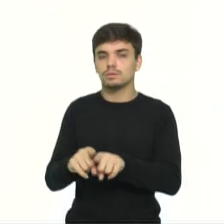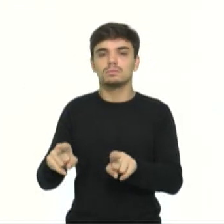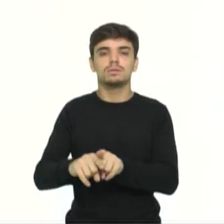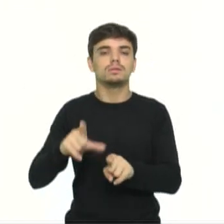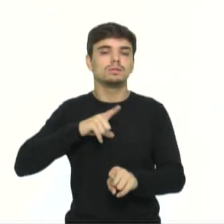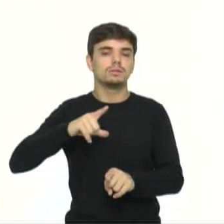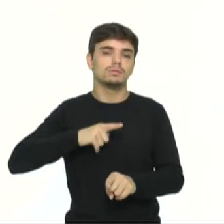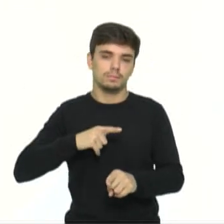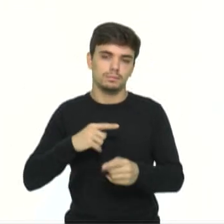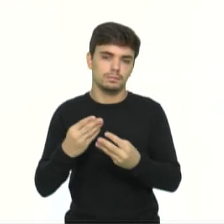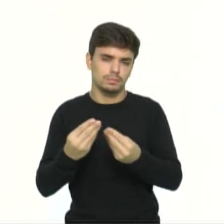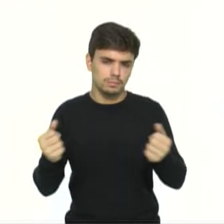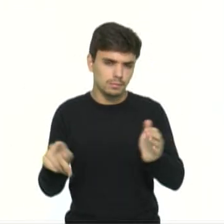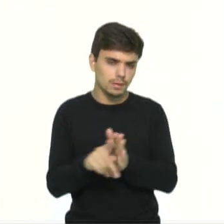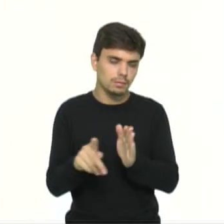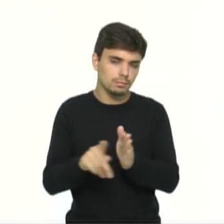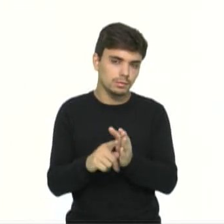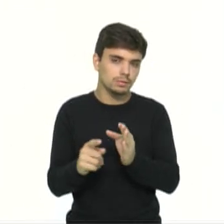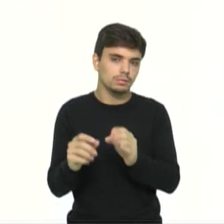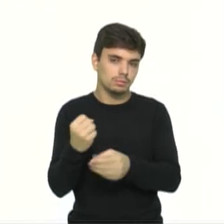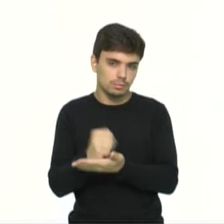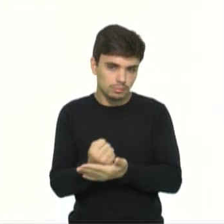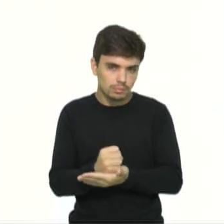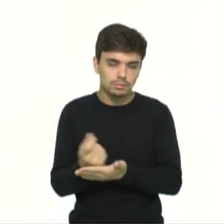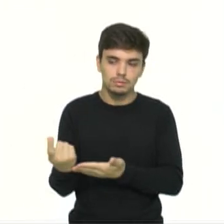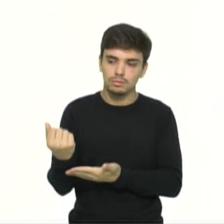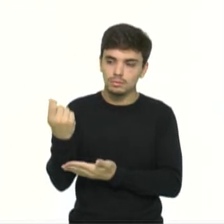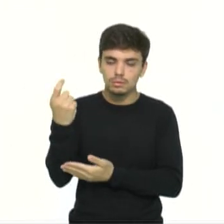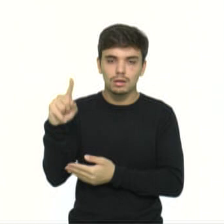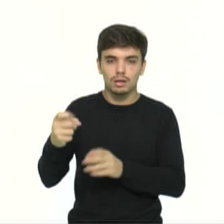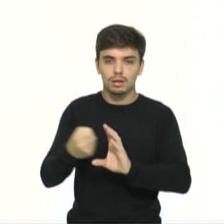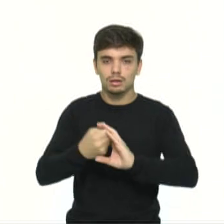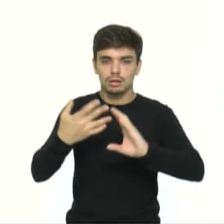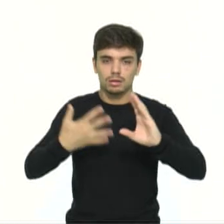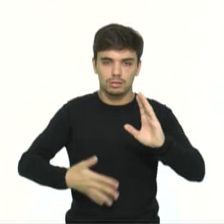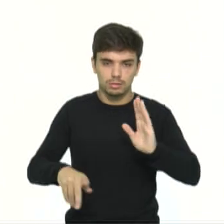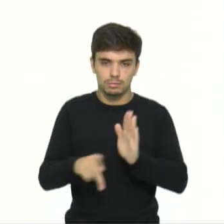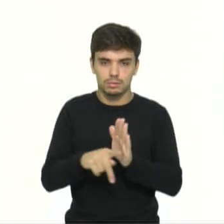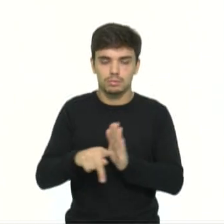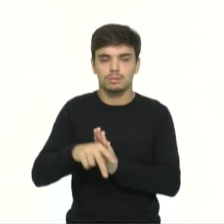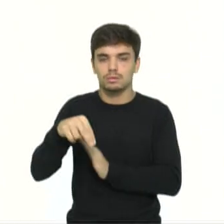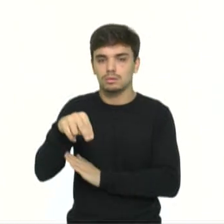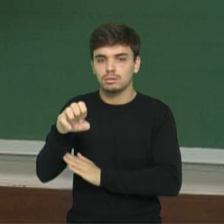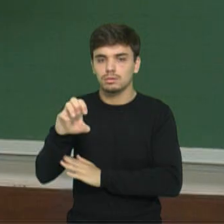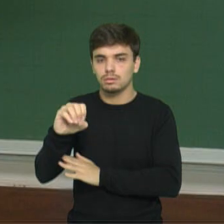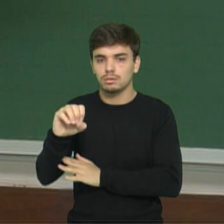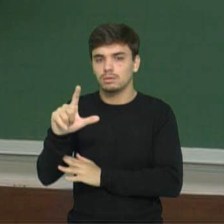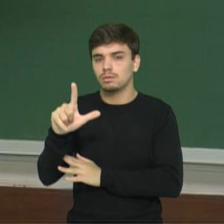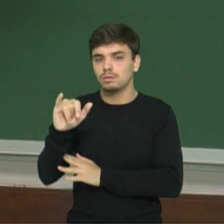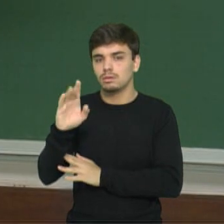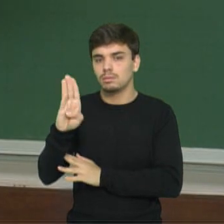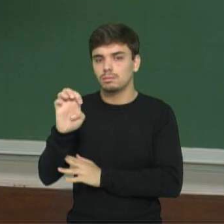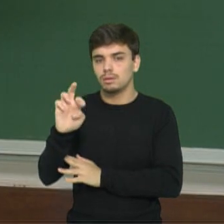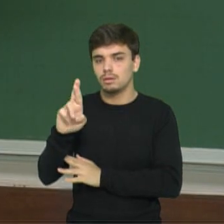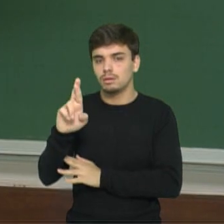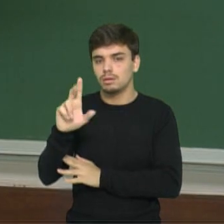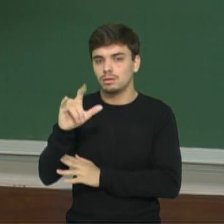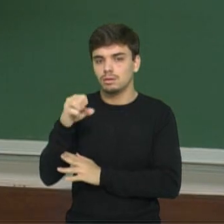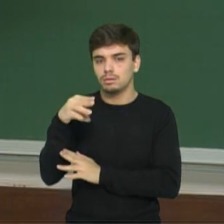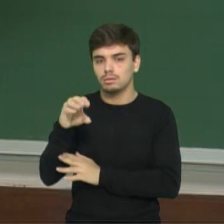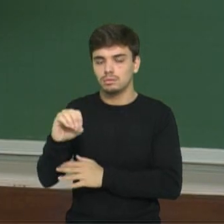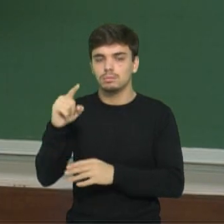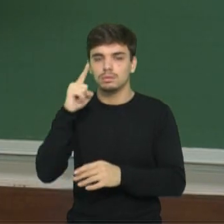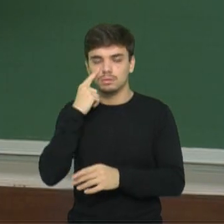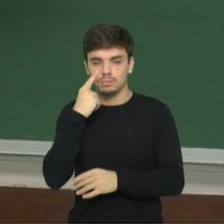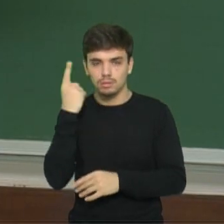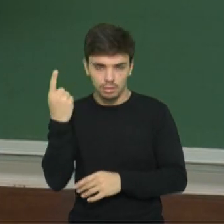controle de preços, né? Que também é uma das características do neoliberalismo, né? A lei do mercado, a lei da oferta e da procura